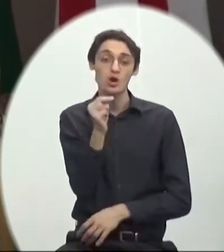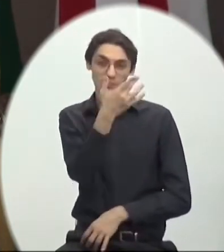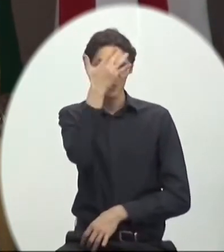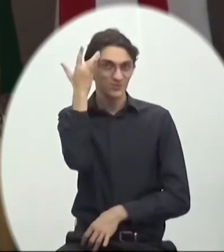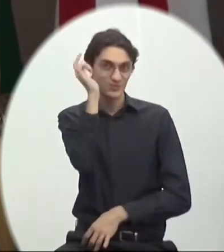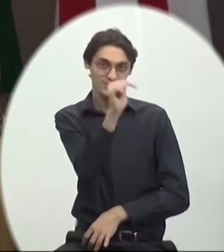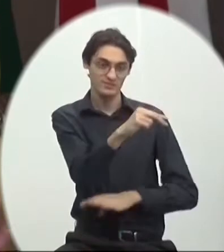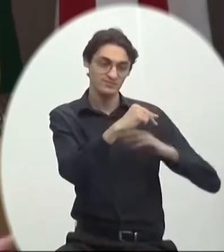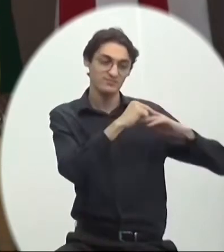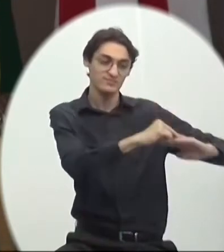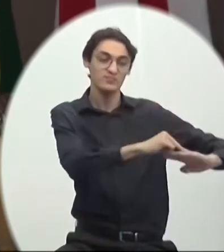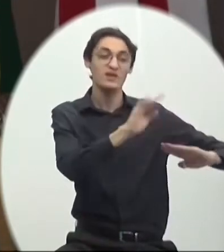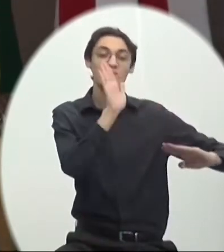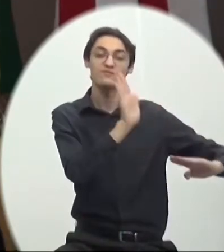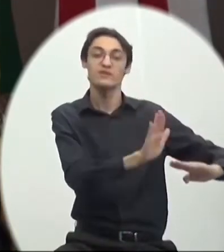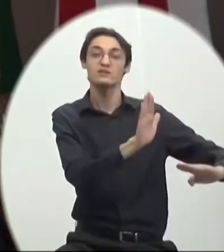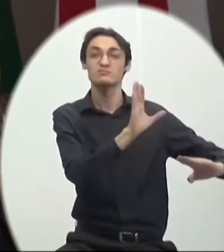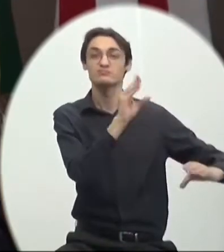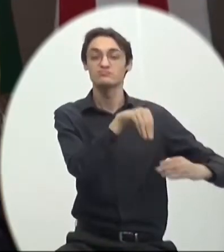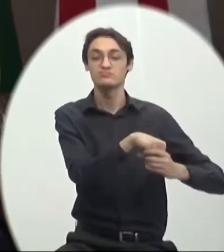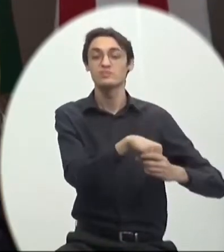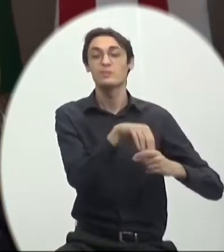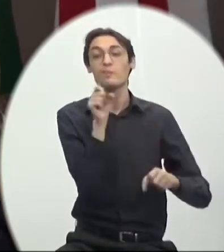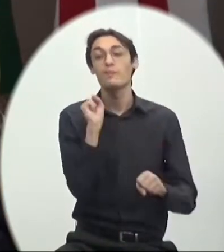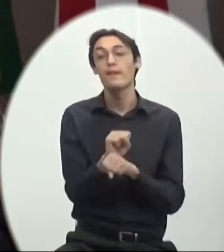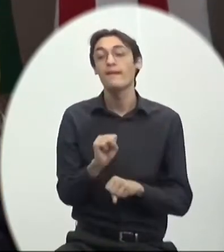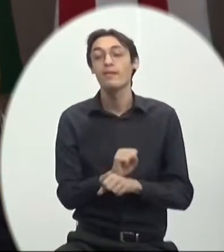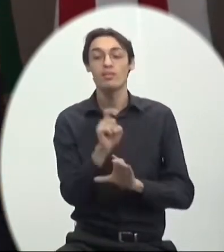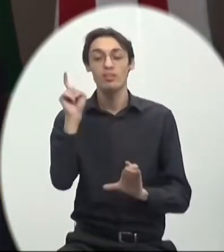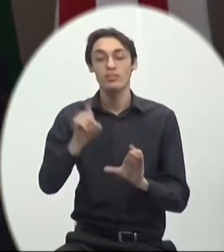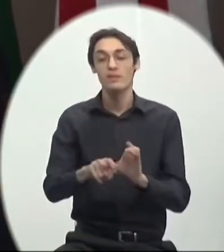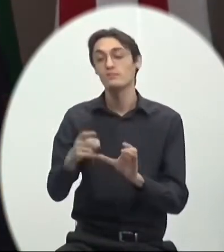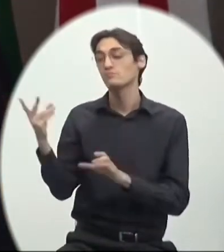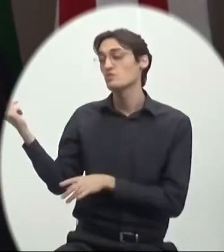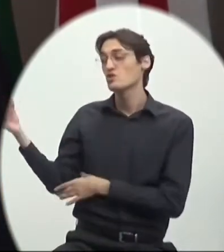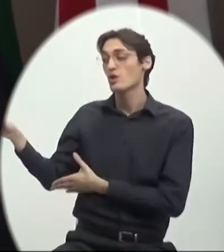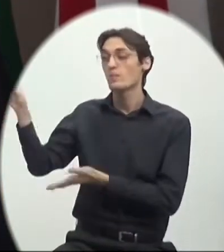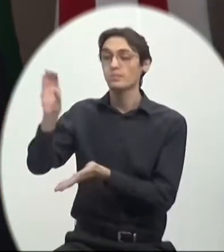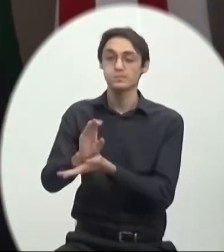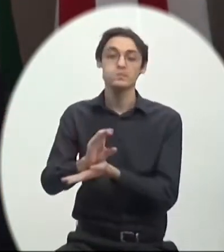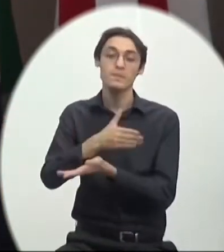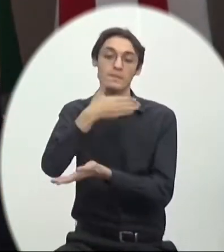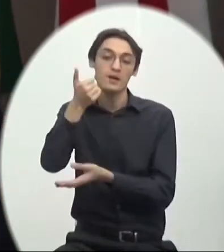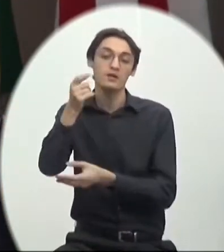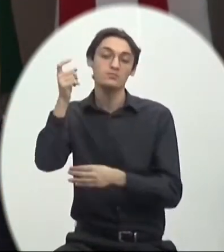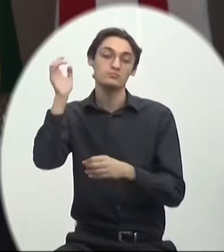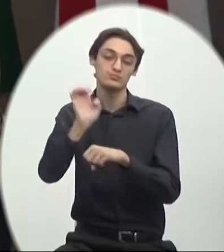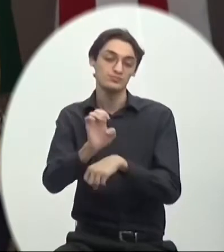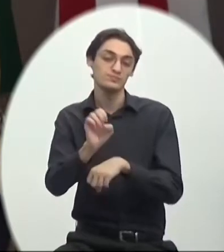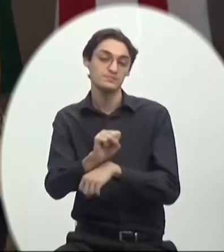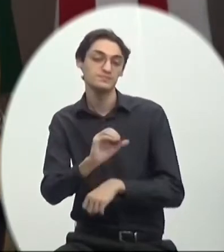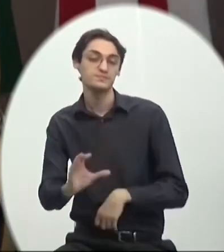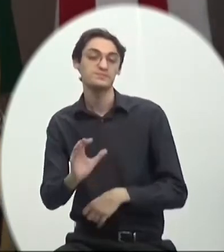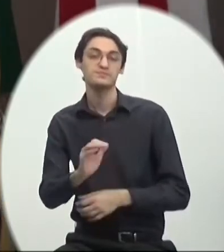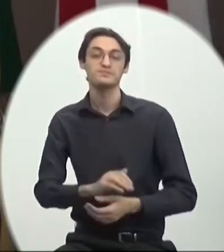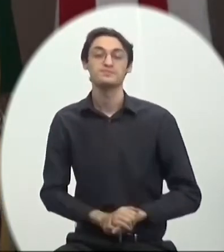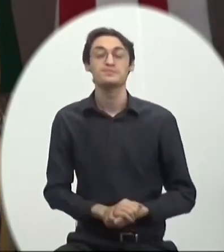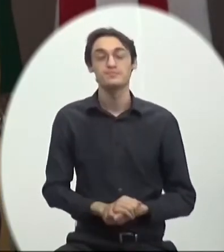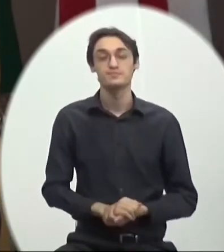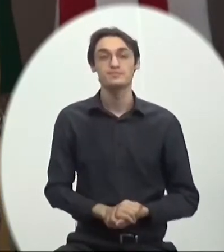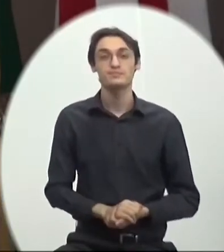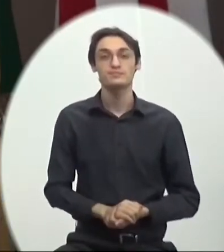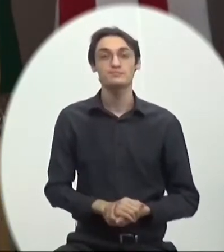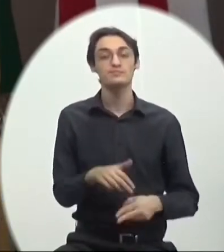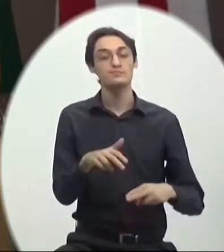paciente fica internado, dependendo de recursos melhores aí para dar condições de vida.